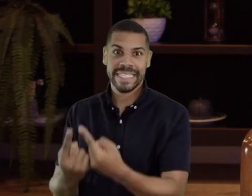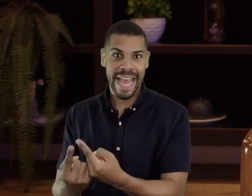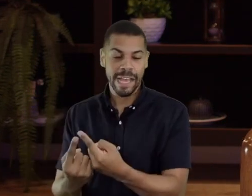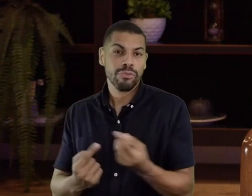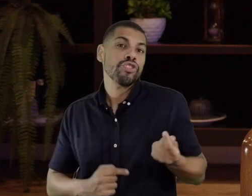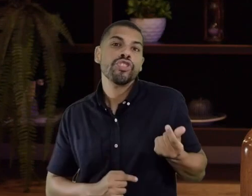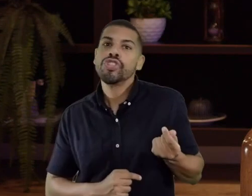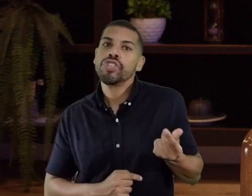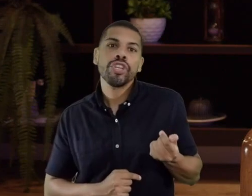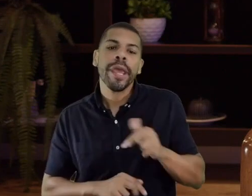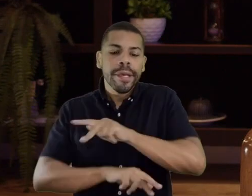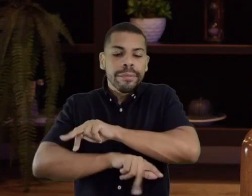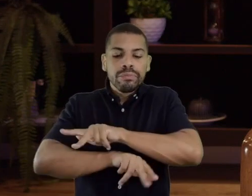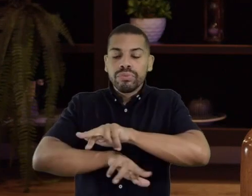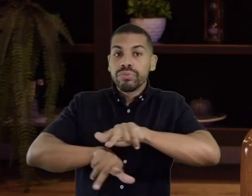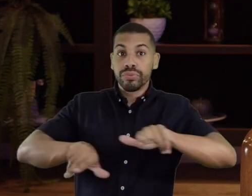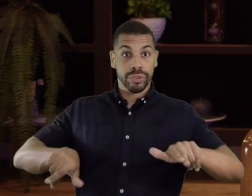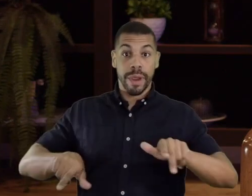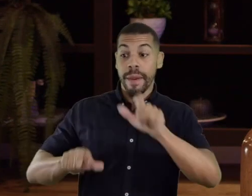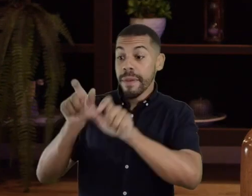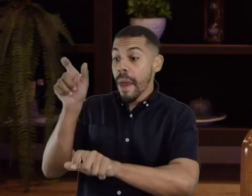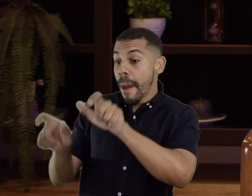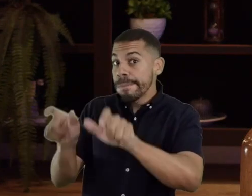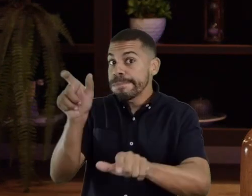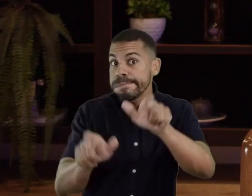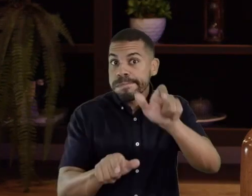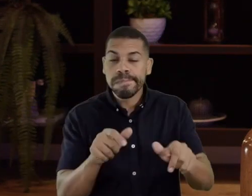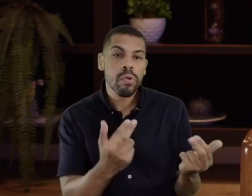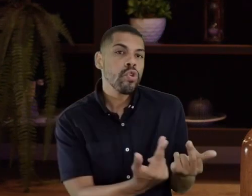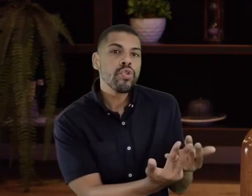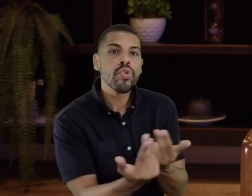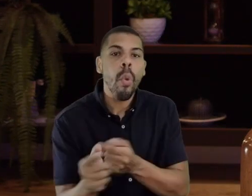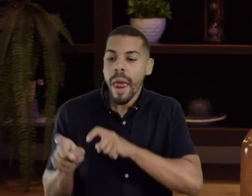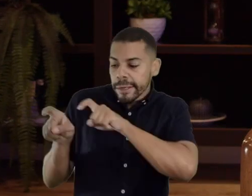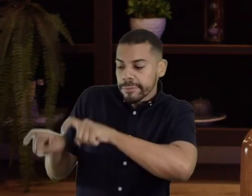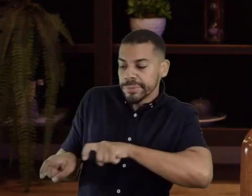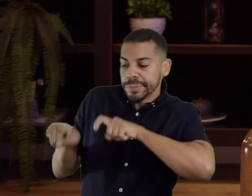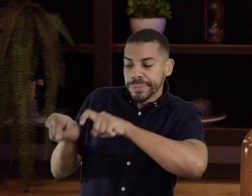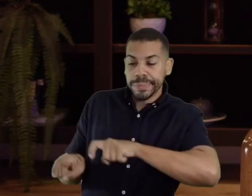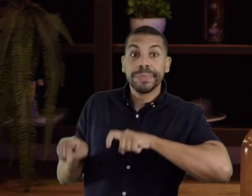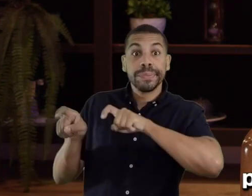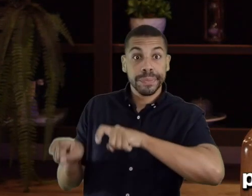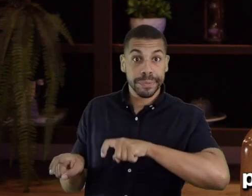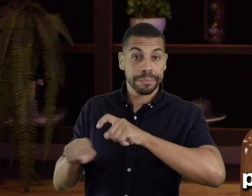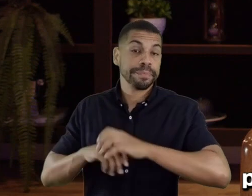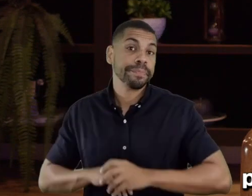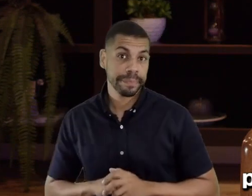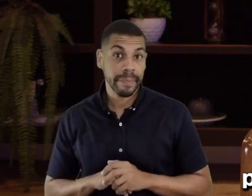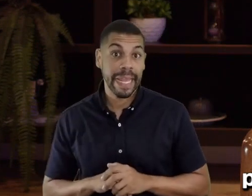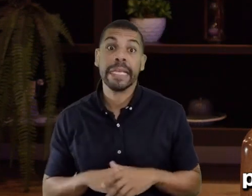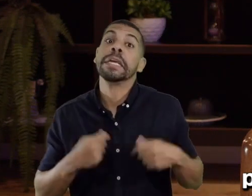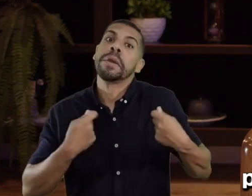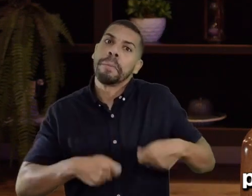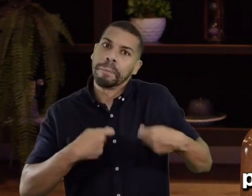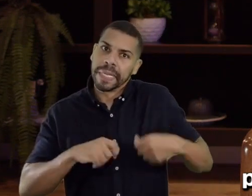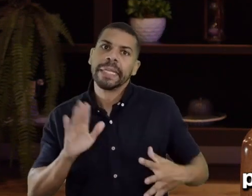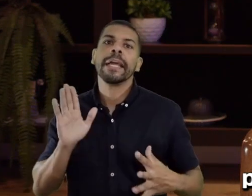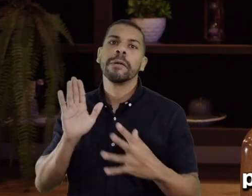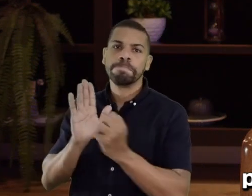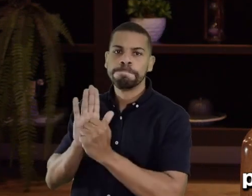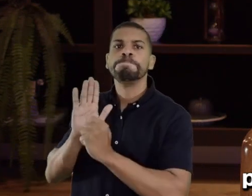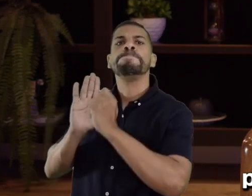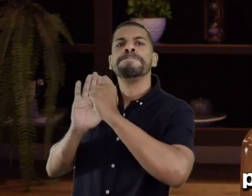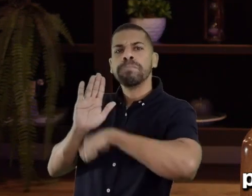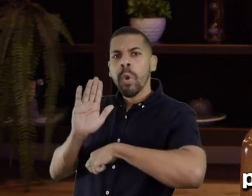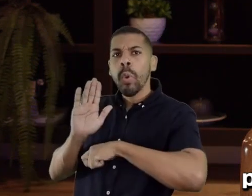emprestar recursos relacionados a tomadores de crédito que opere no agronegócio então ele precisa